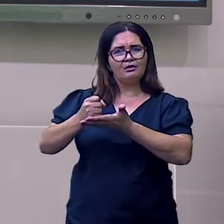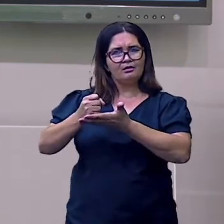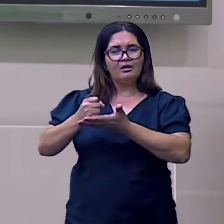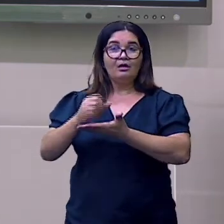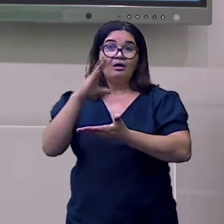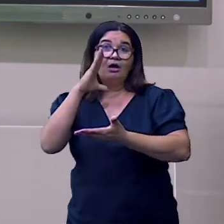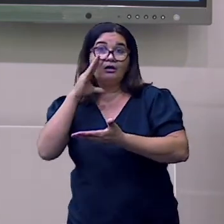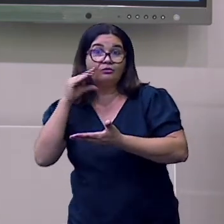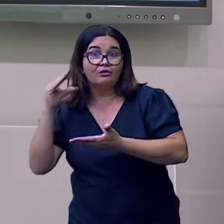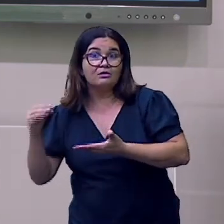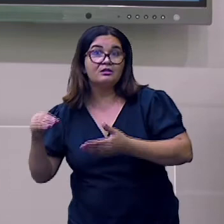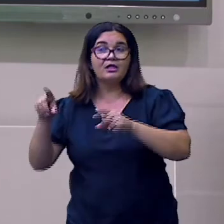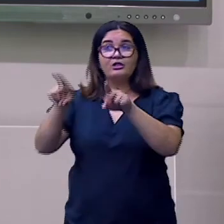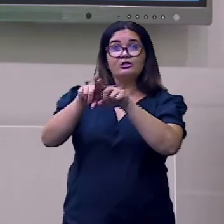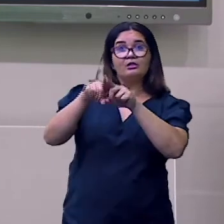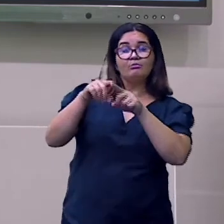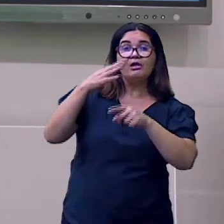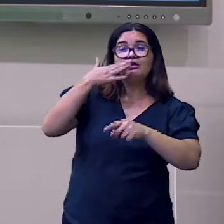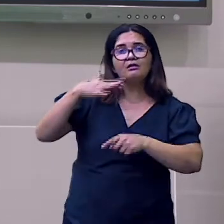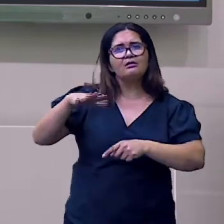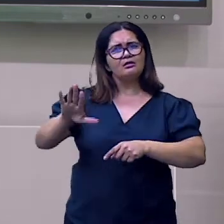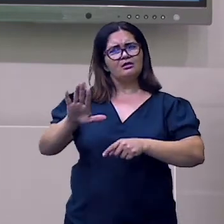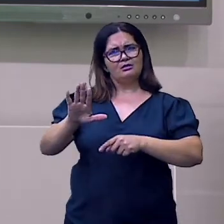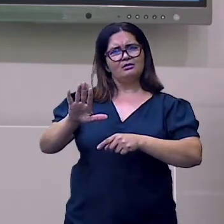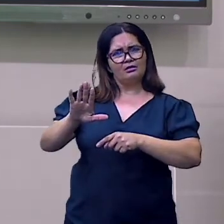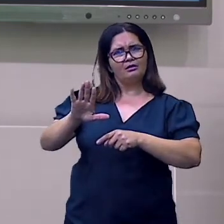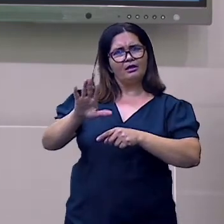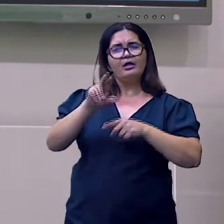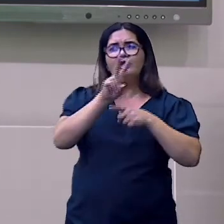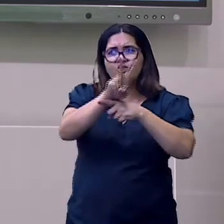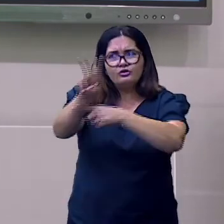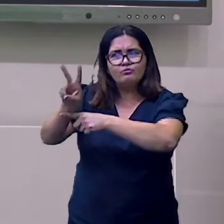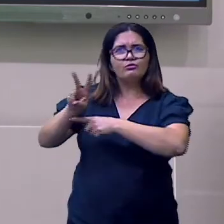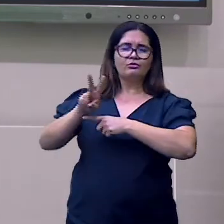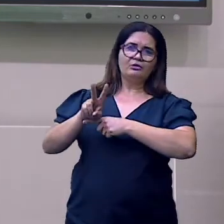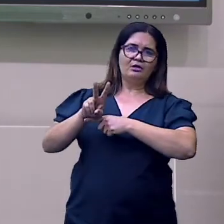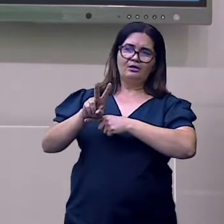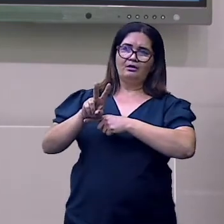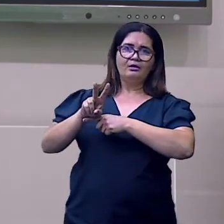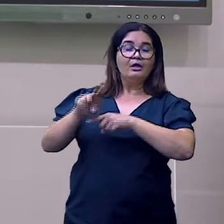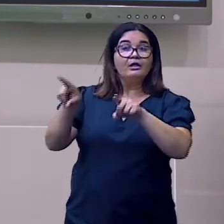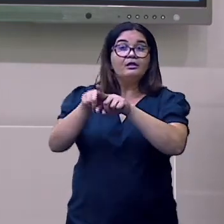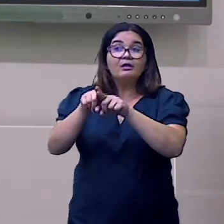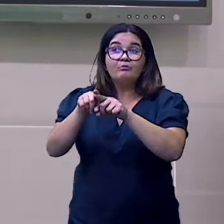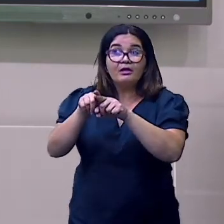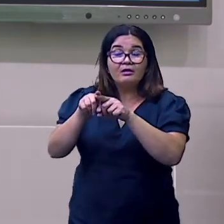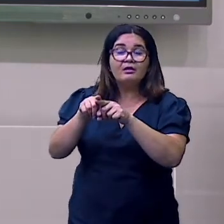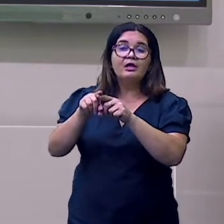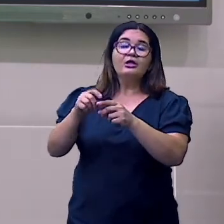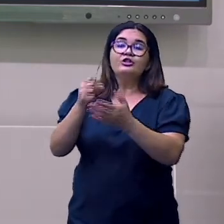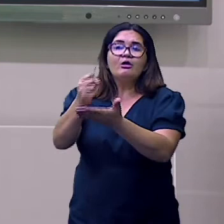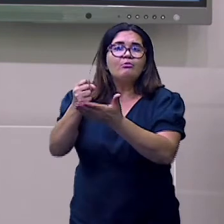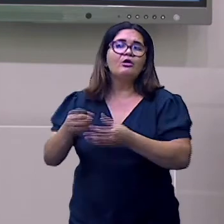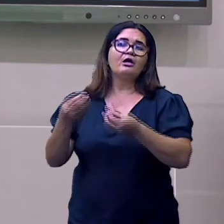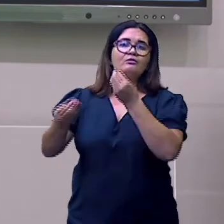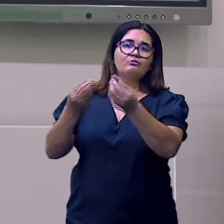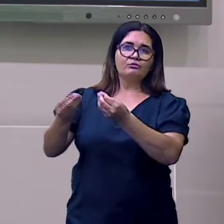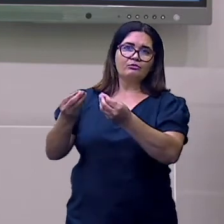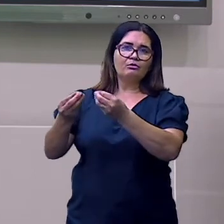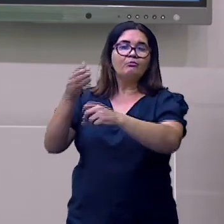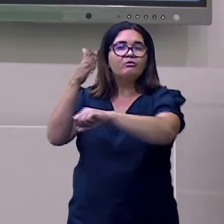mas a criança e o adolescente, condições de estudar, de se qualificar de um